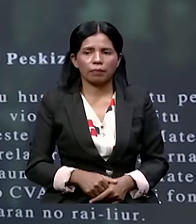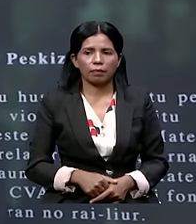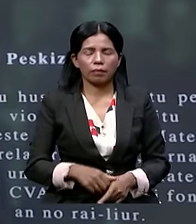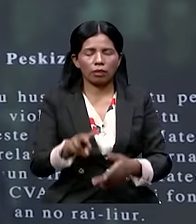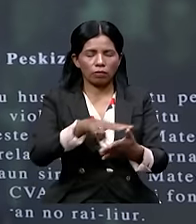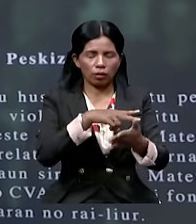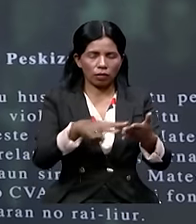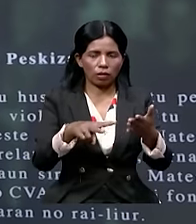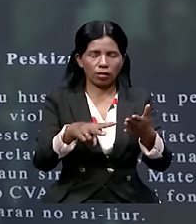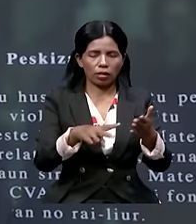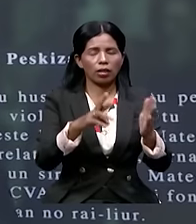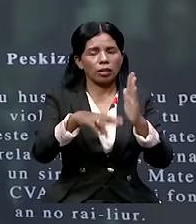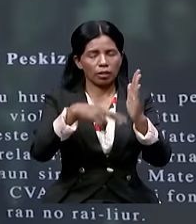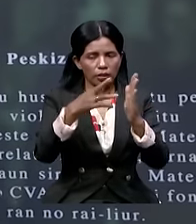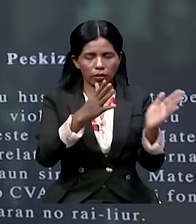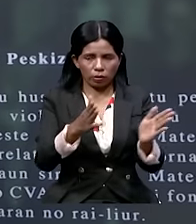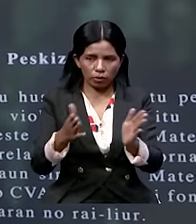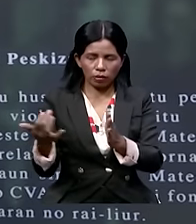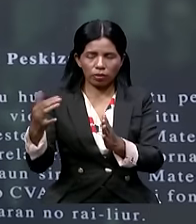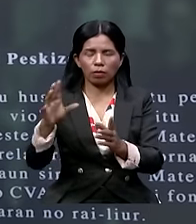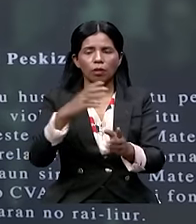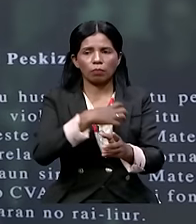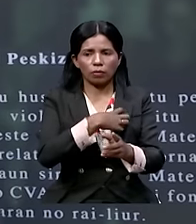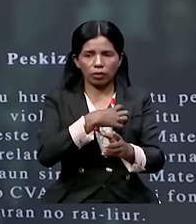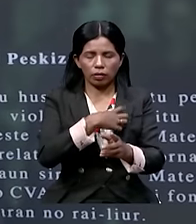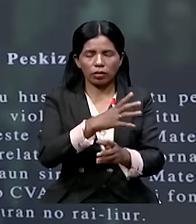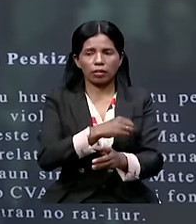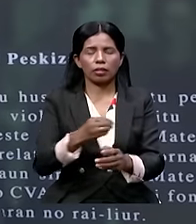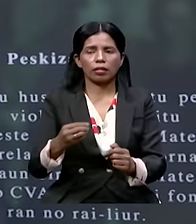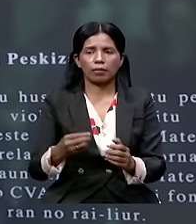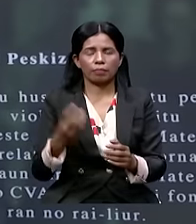diola procedimento ho, do código profissional polícia ninia, ga palquer diola.